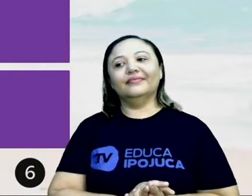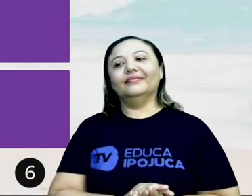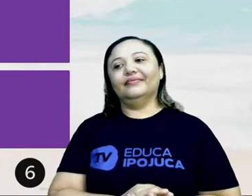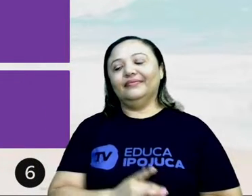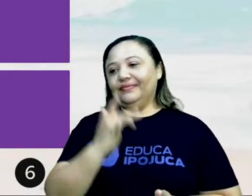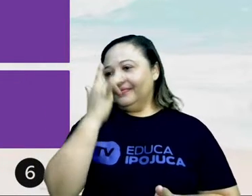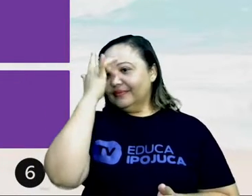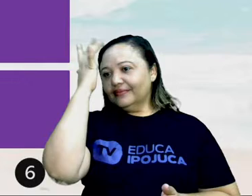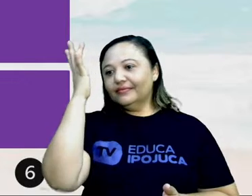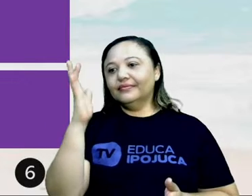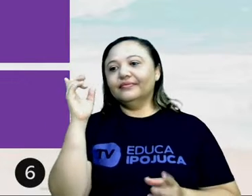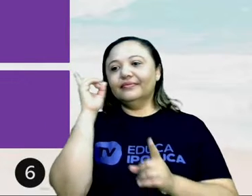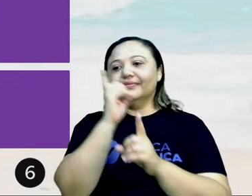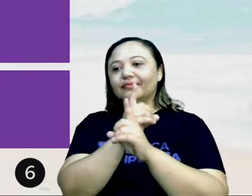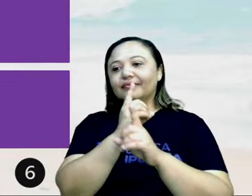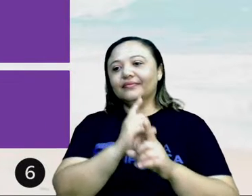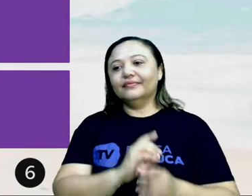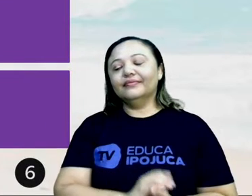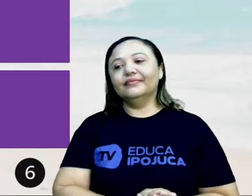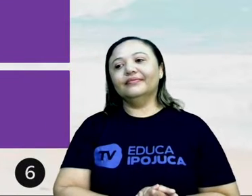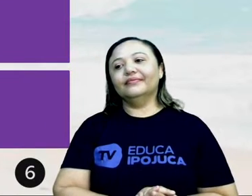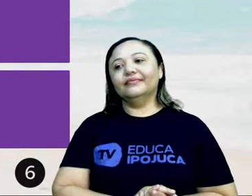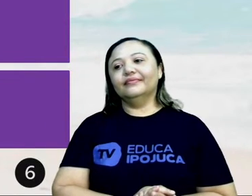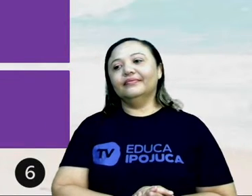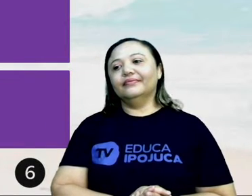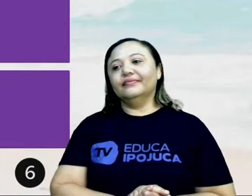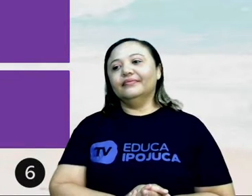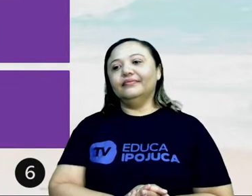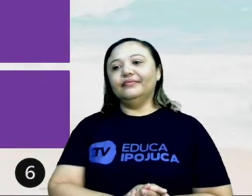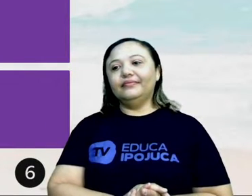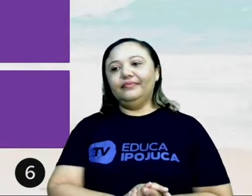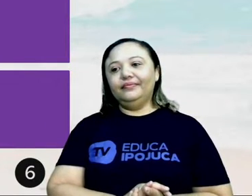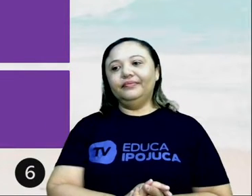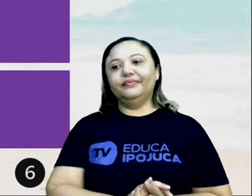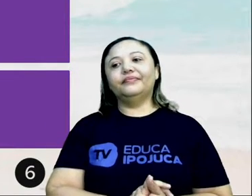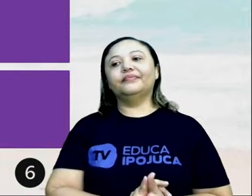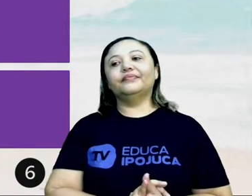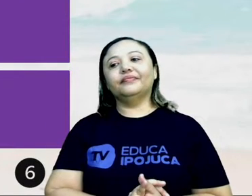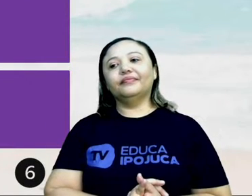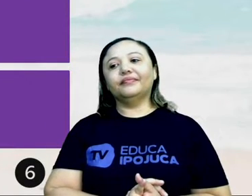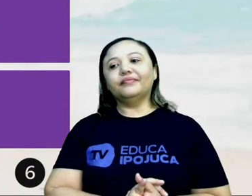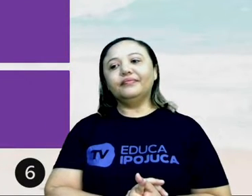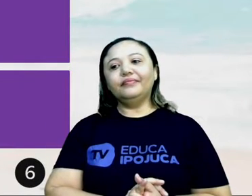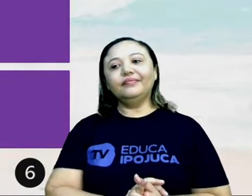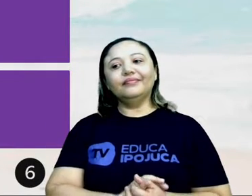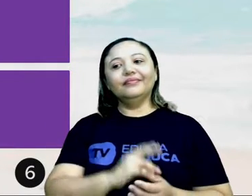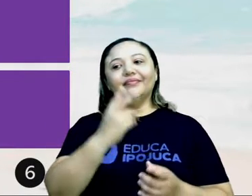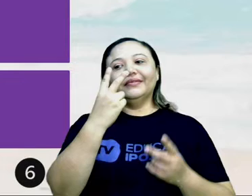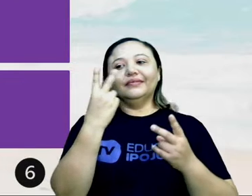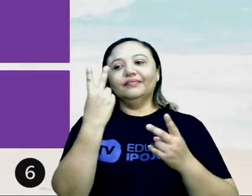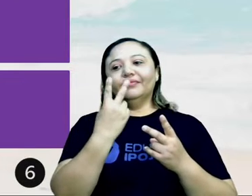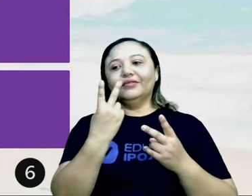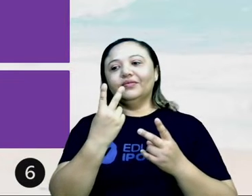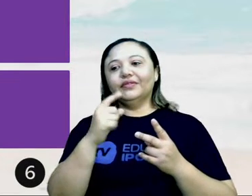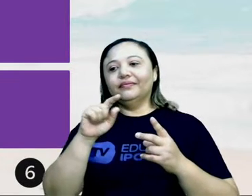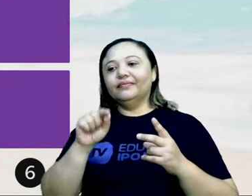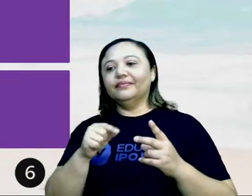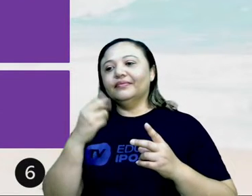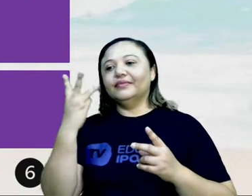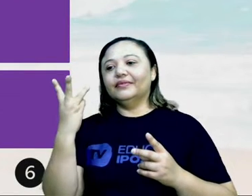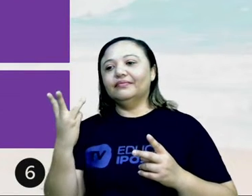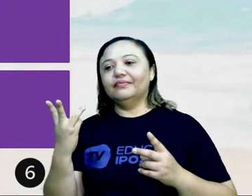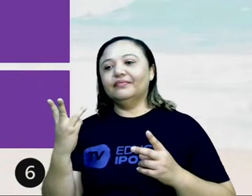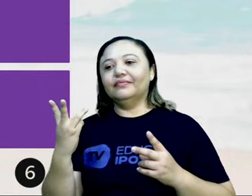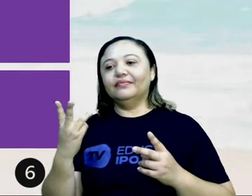achar também. Você lembra qual é a casinha que está aqui? Então, 2, 3, vamos